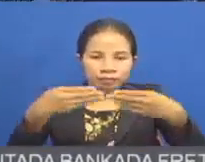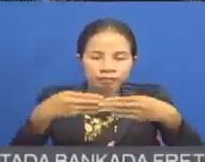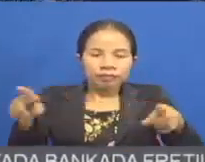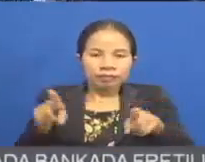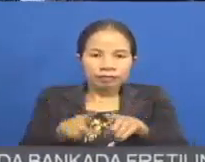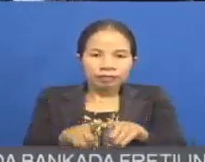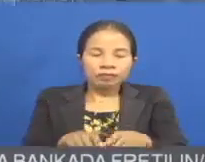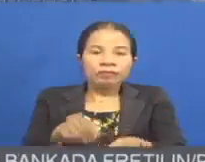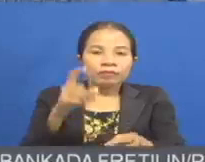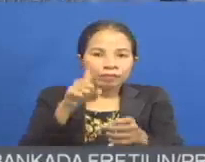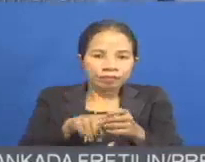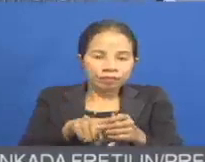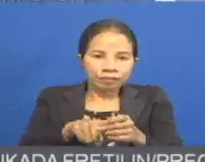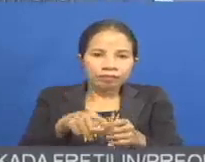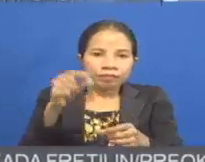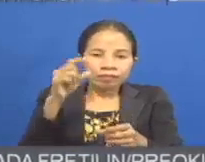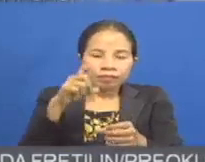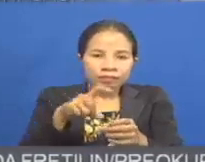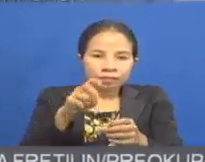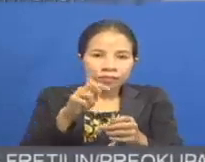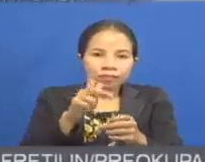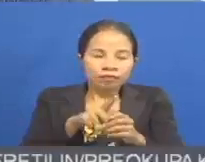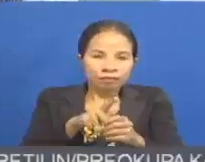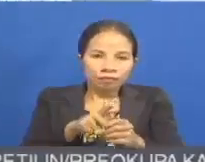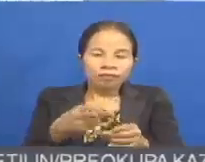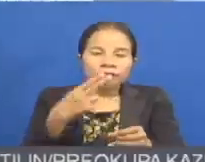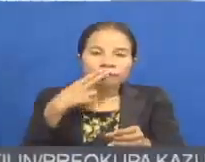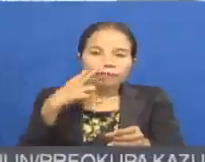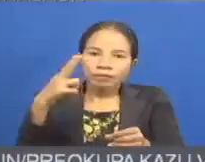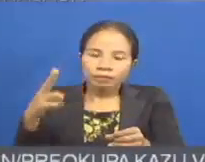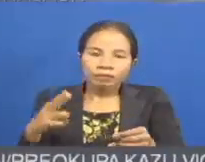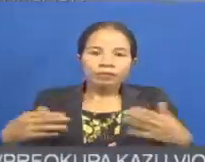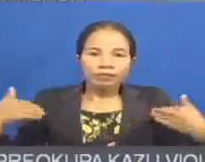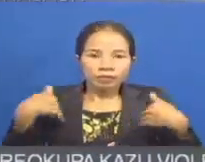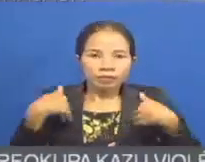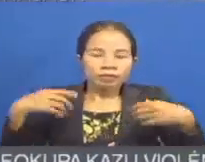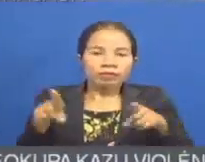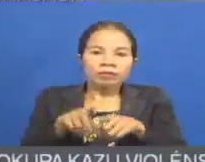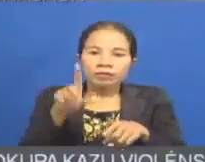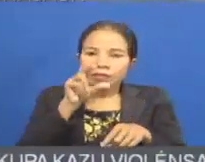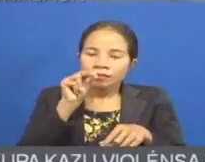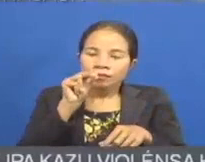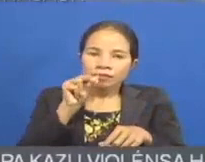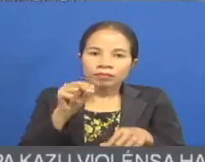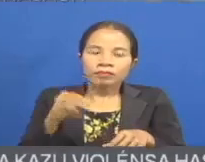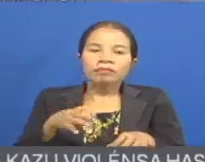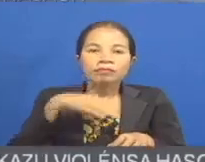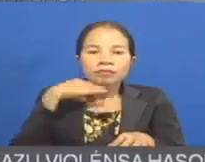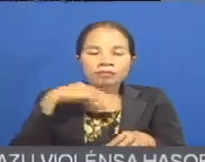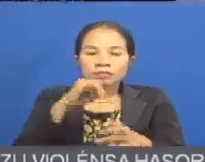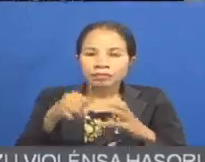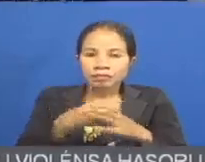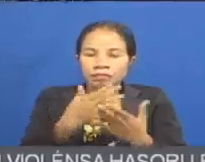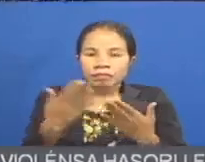macanesan minerai, gasolina, gasoil, cigarro, animal hanesan manu no fahi, inclui sasan ba